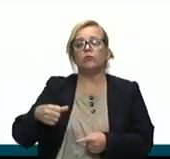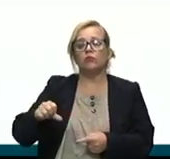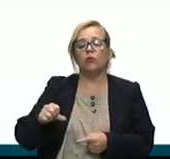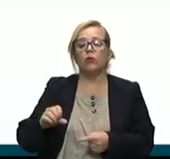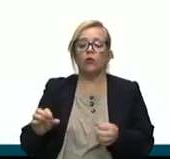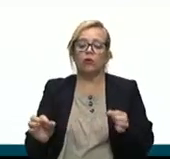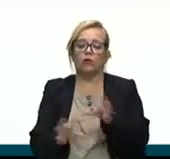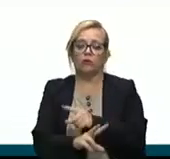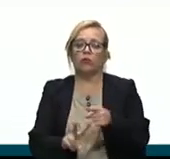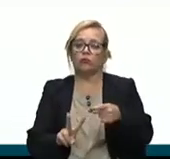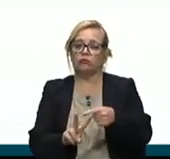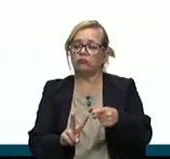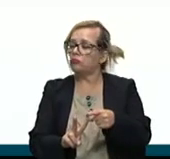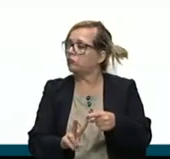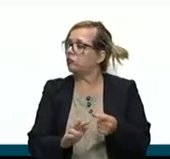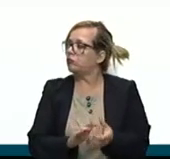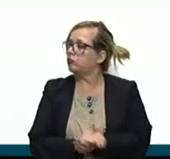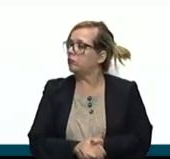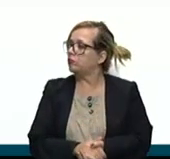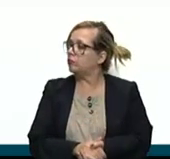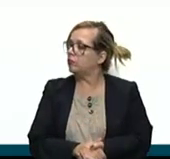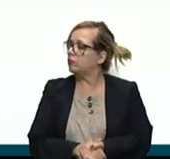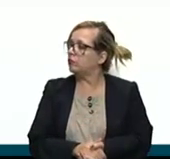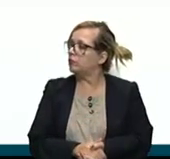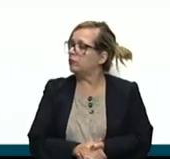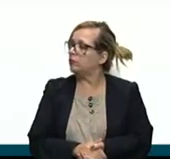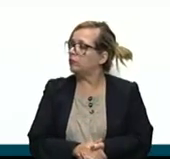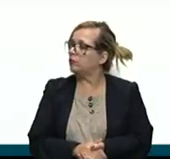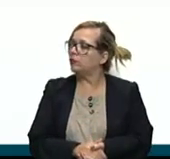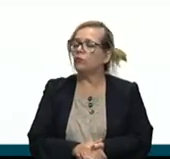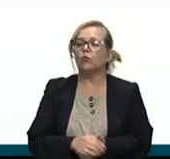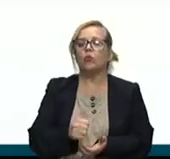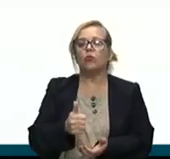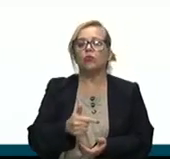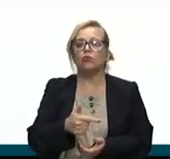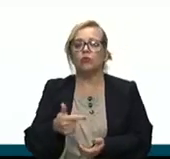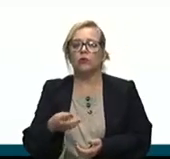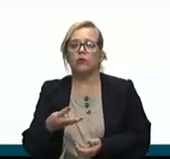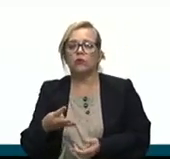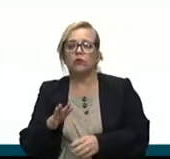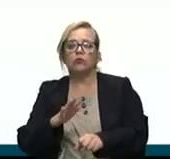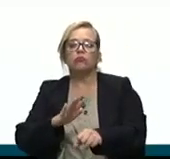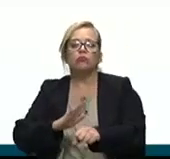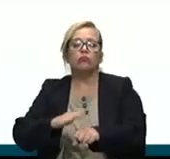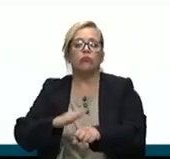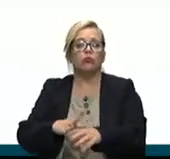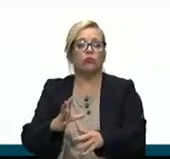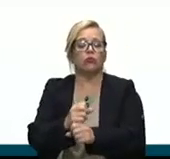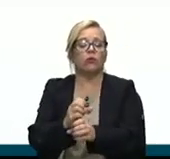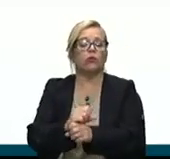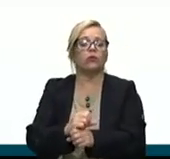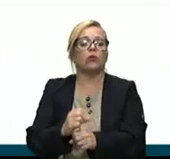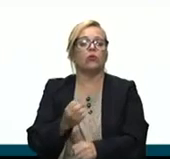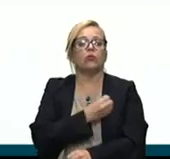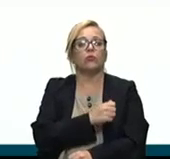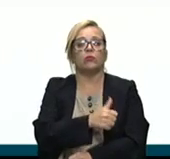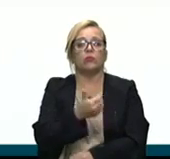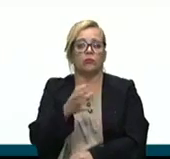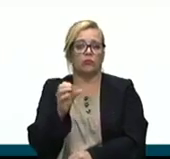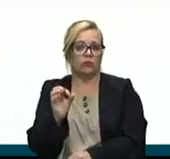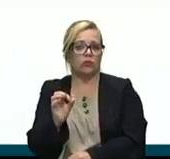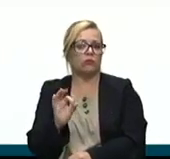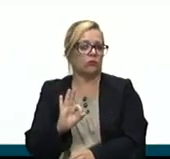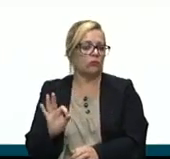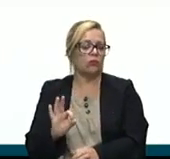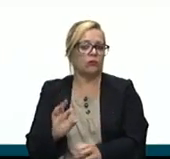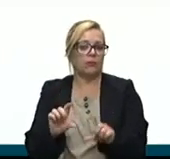4 ao quadrado, 16. 1 mais 2 mais 3 mais 4, 10. Então, foi isso que foi feito